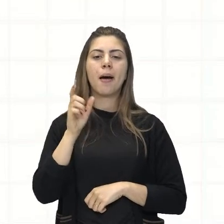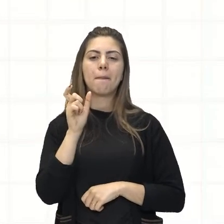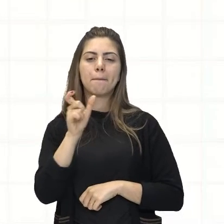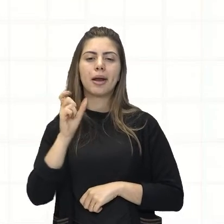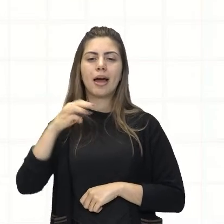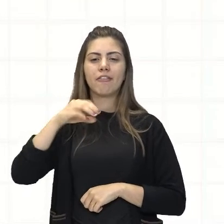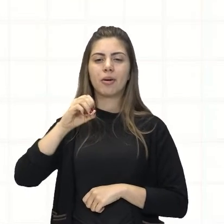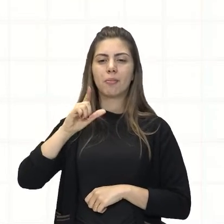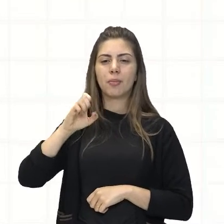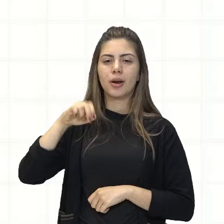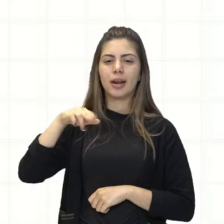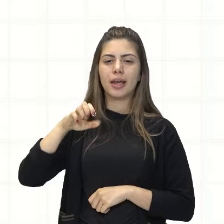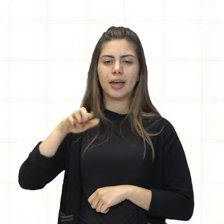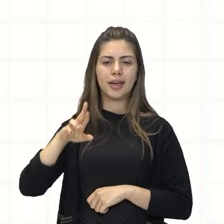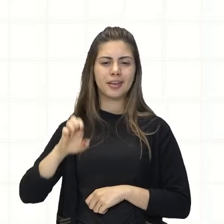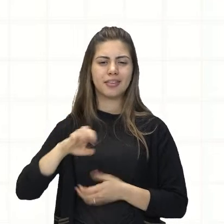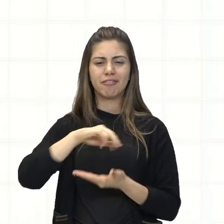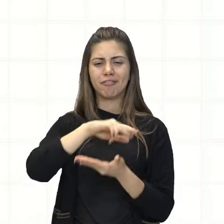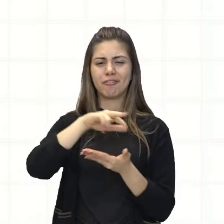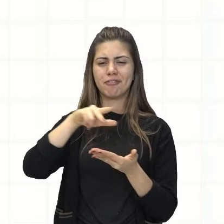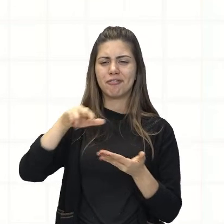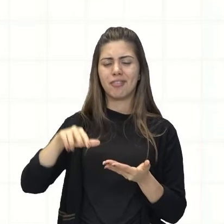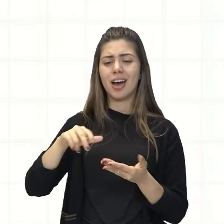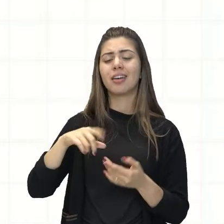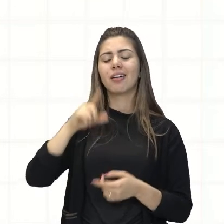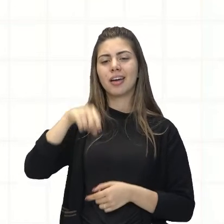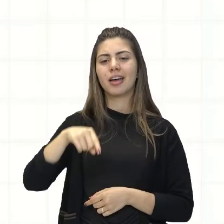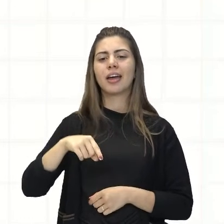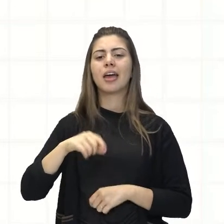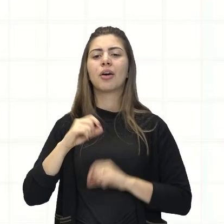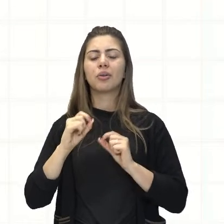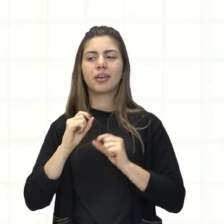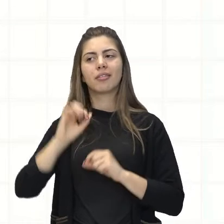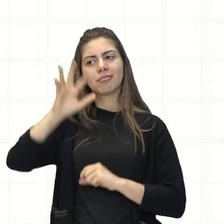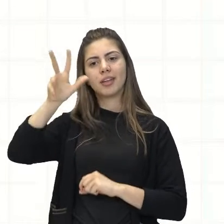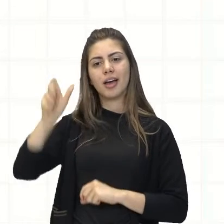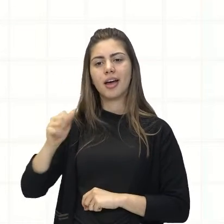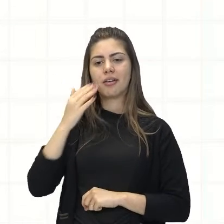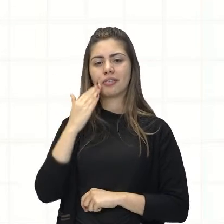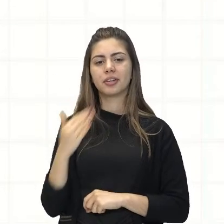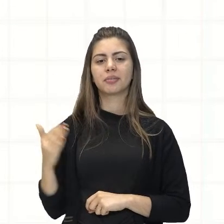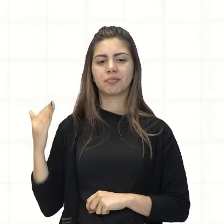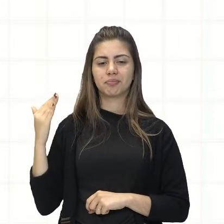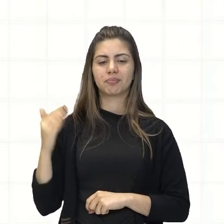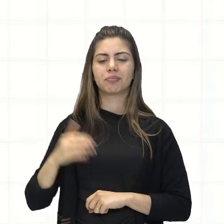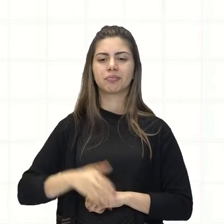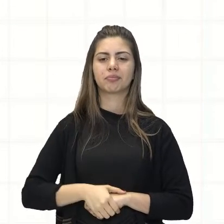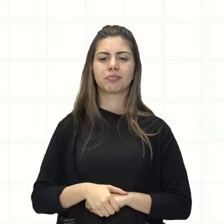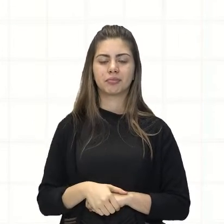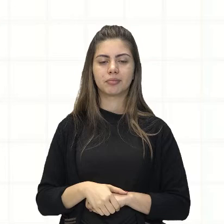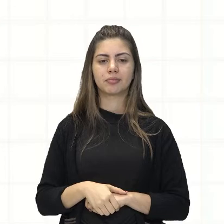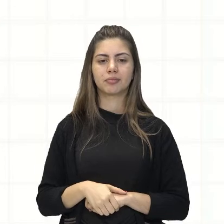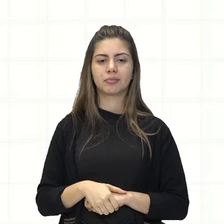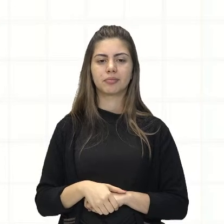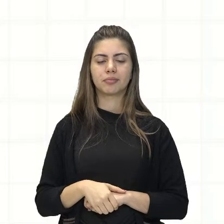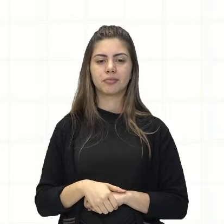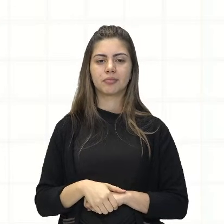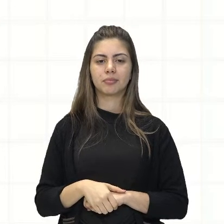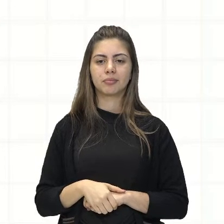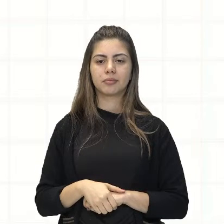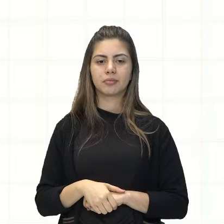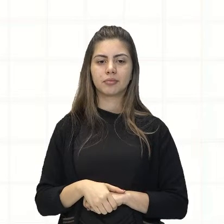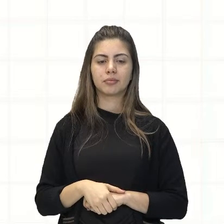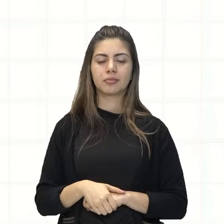moleque, quiabo, fubá, caçula, angu, cachaça, dengoso, quitute, berimbau